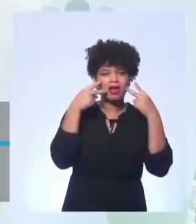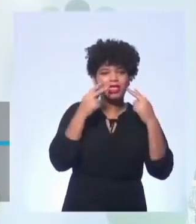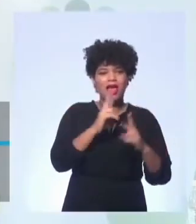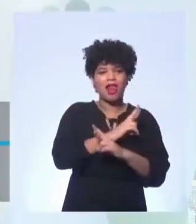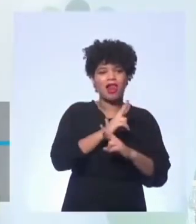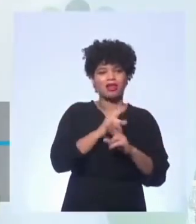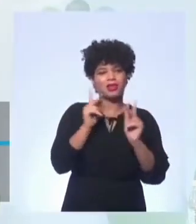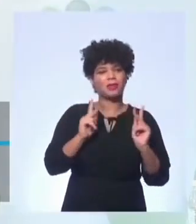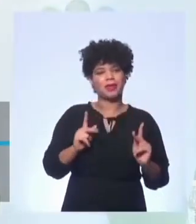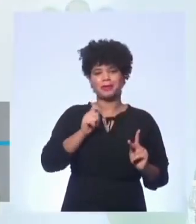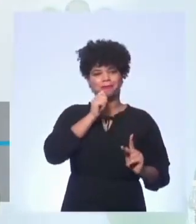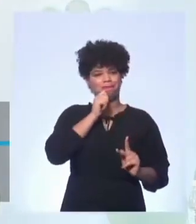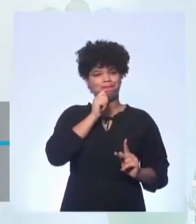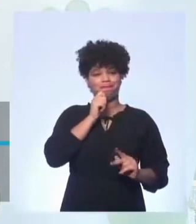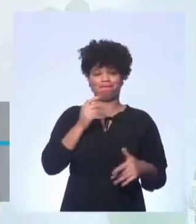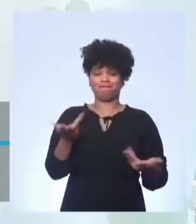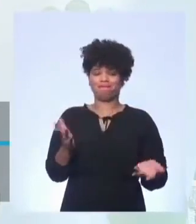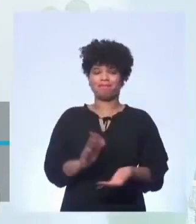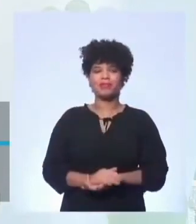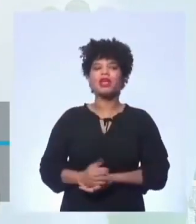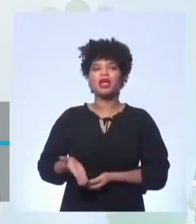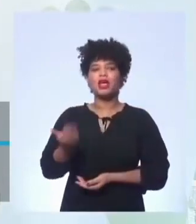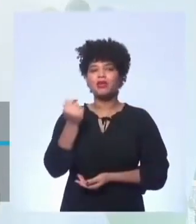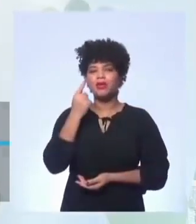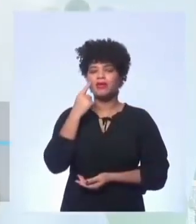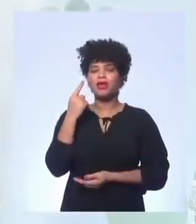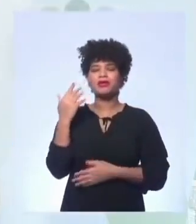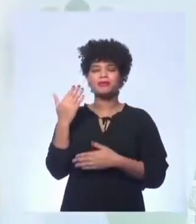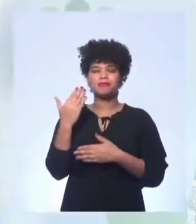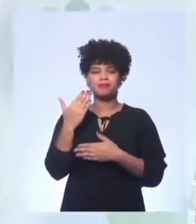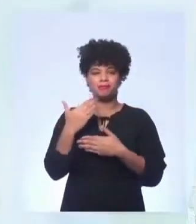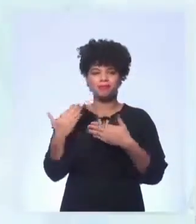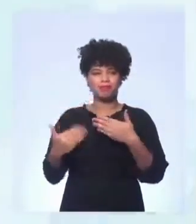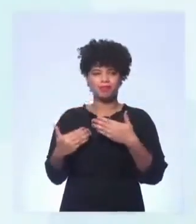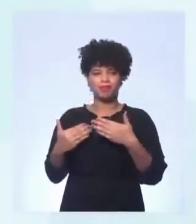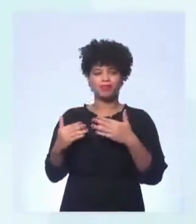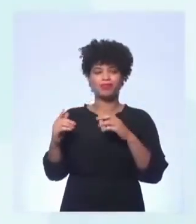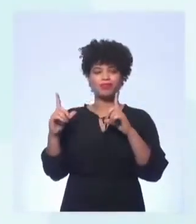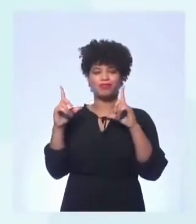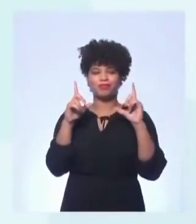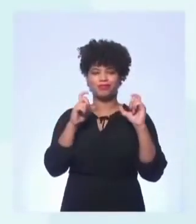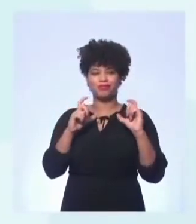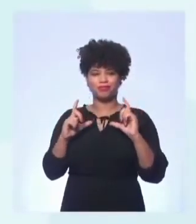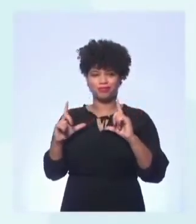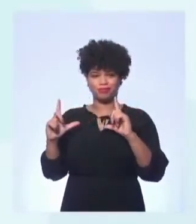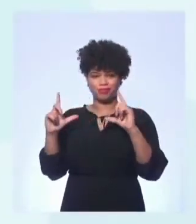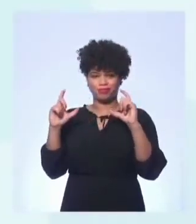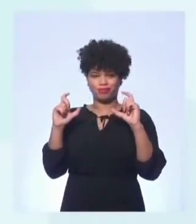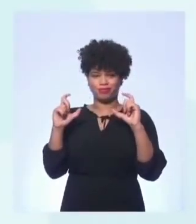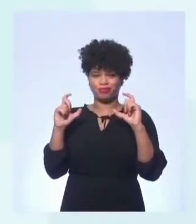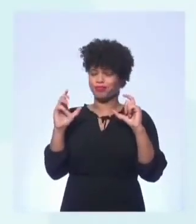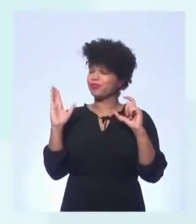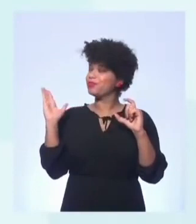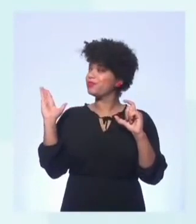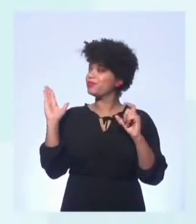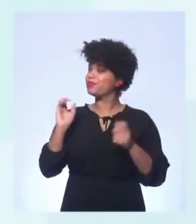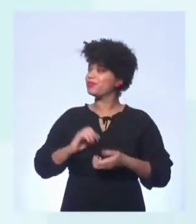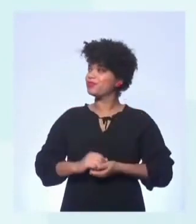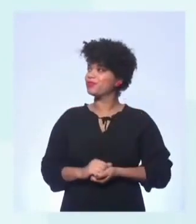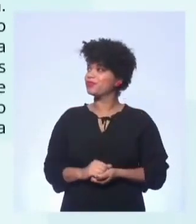indígenas. Legal, galerinha? Então, vamos para a tela e observe a imagem.